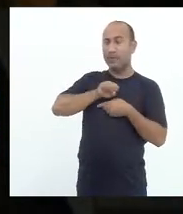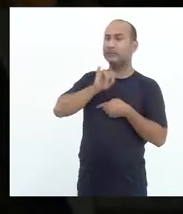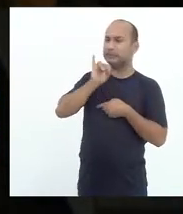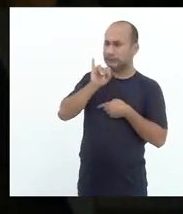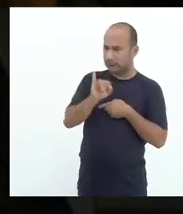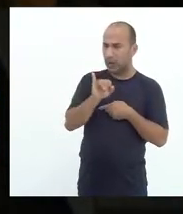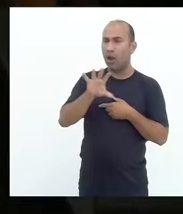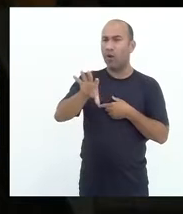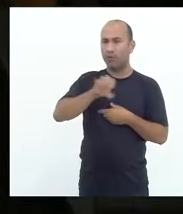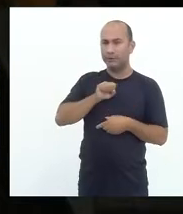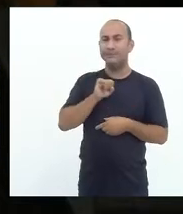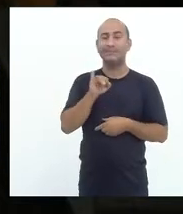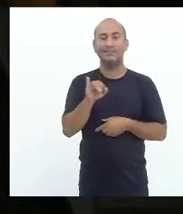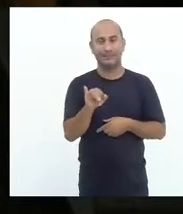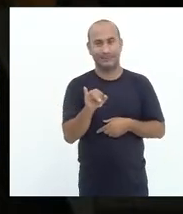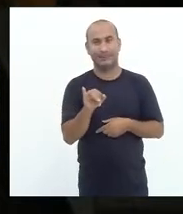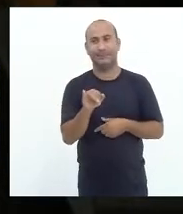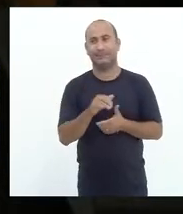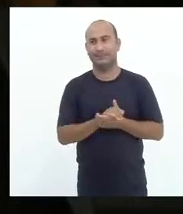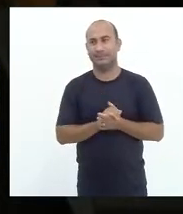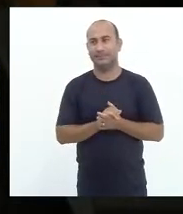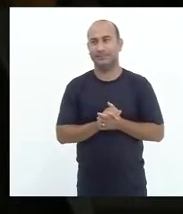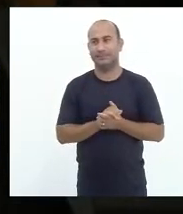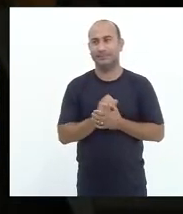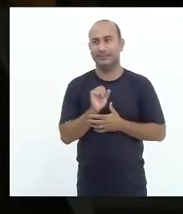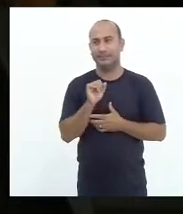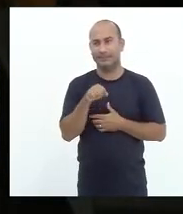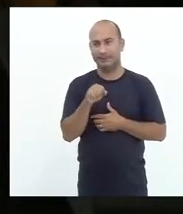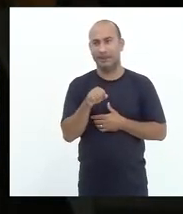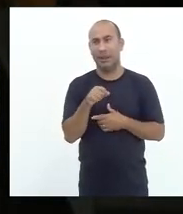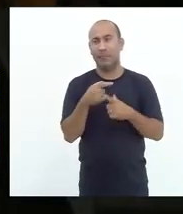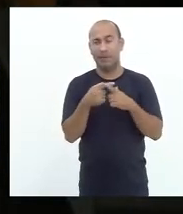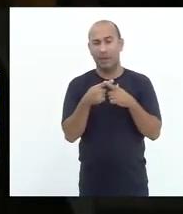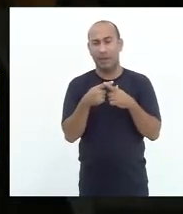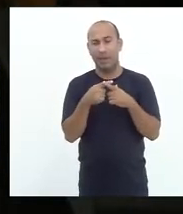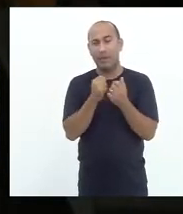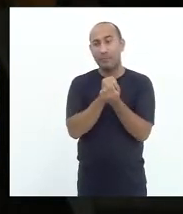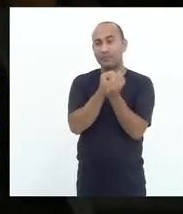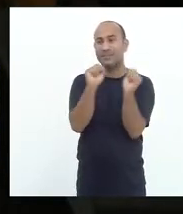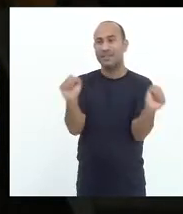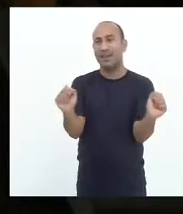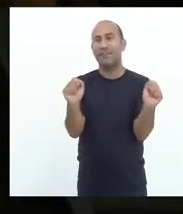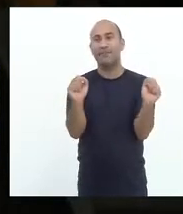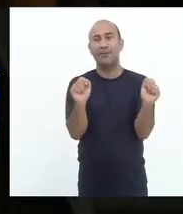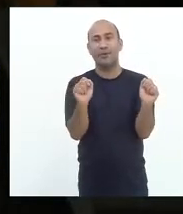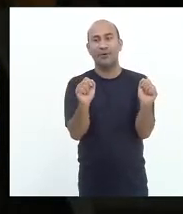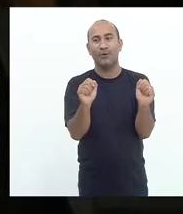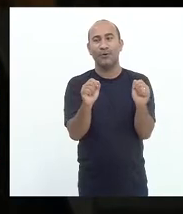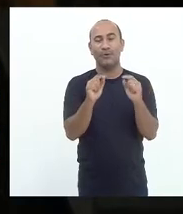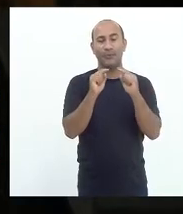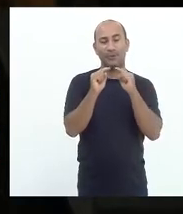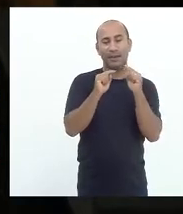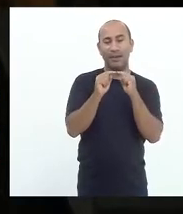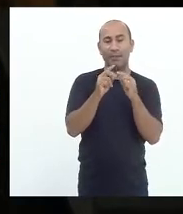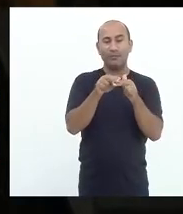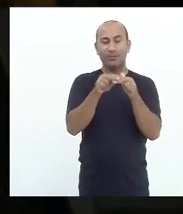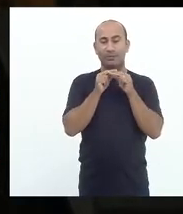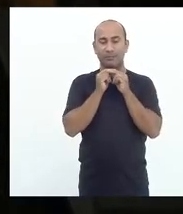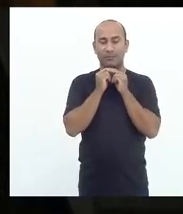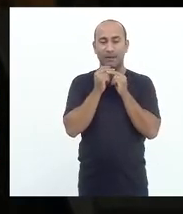sim, porque é impossível a gente discursar sem sair